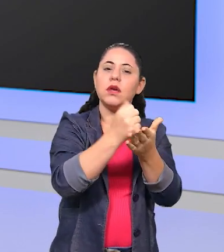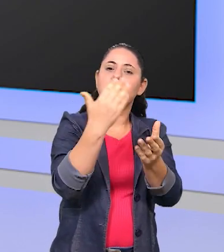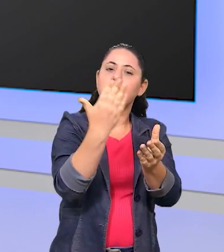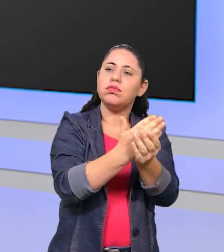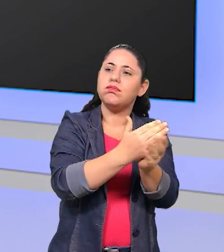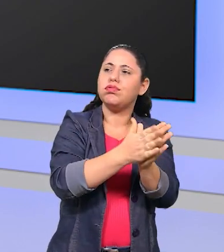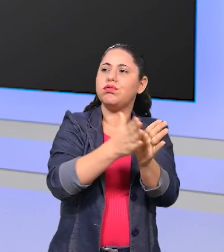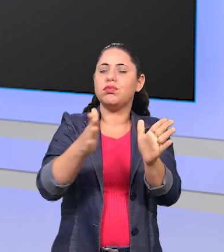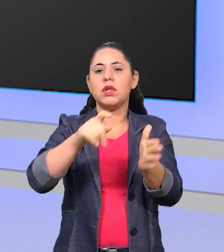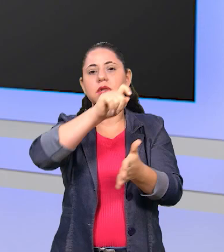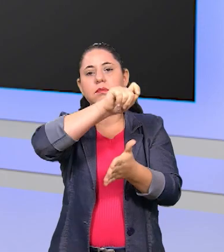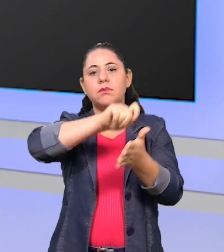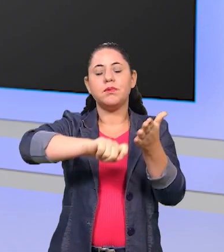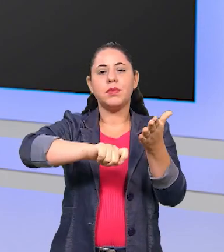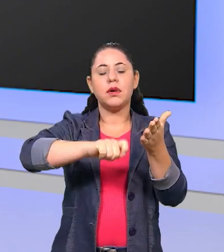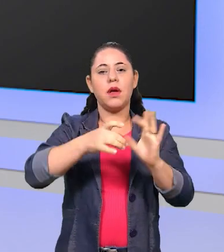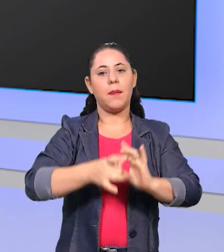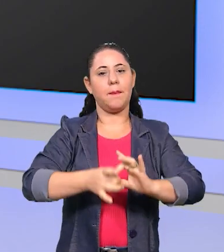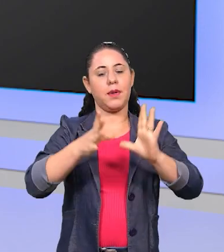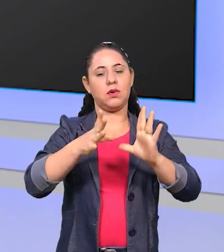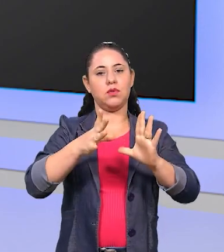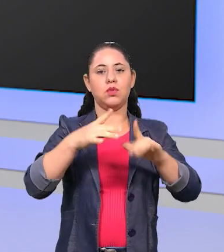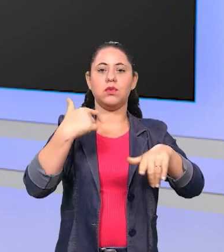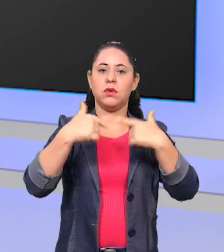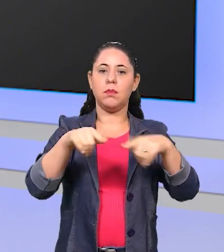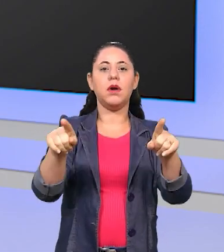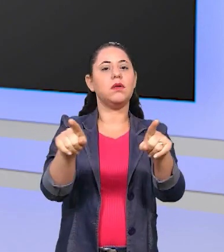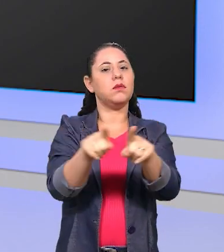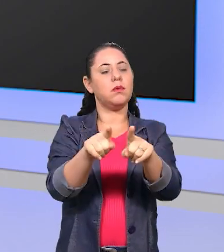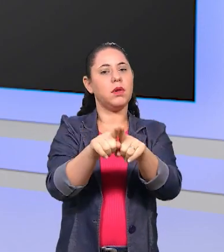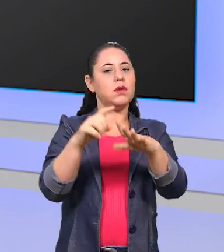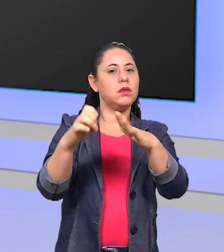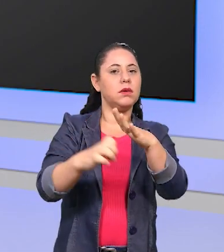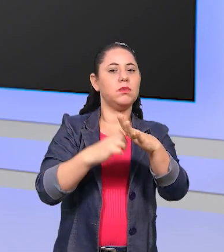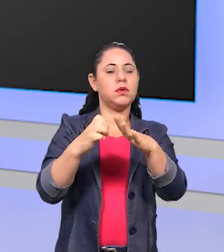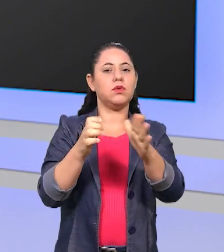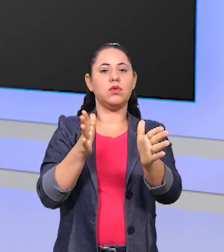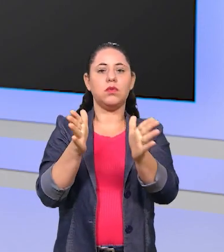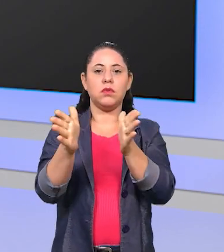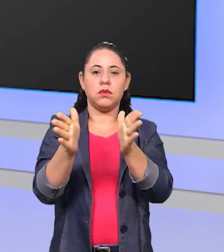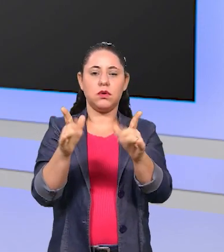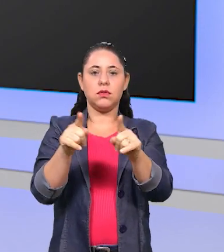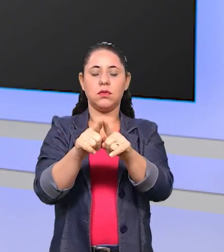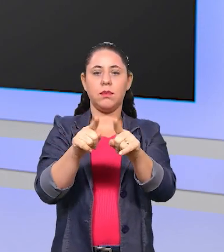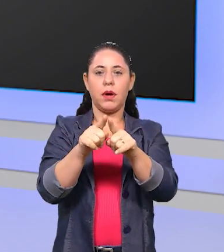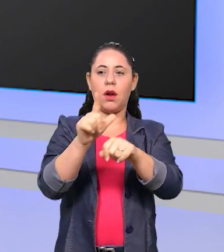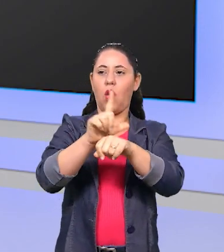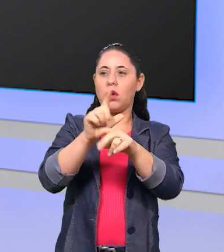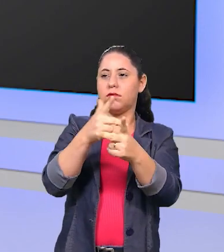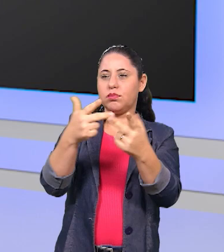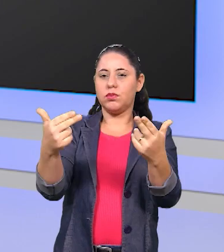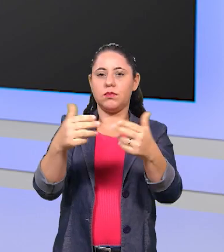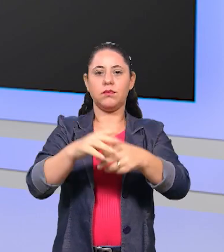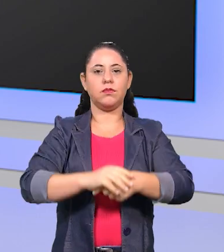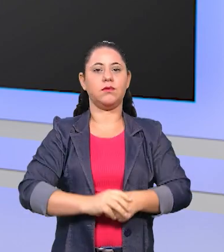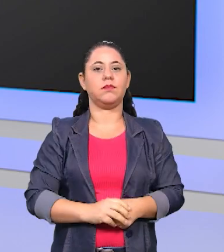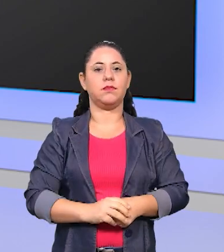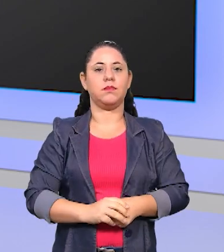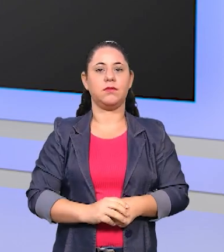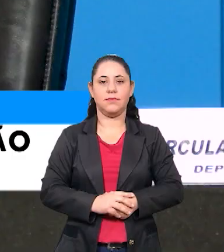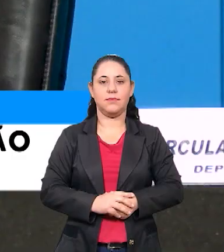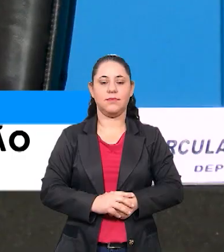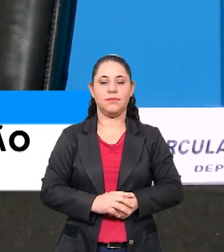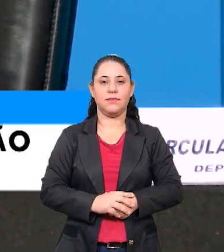e simplificar o processo de registro e legalização das atividades empresariais e do acesso ao